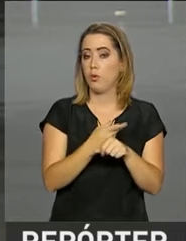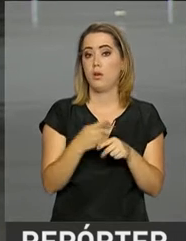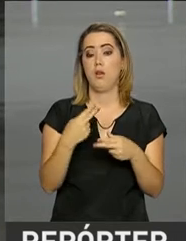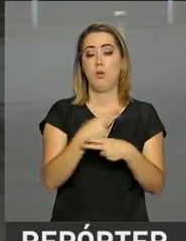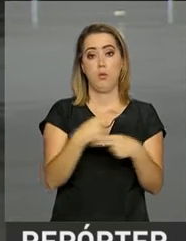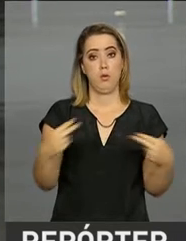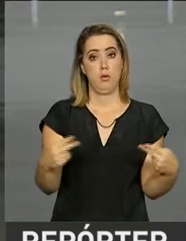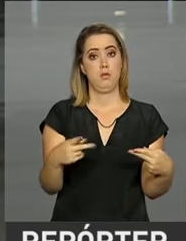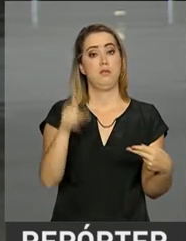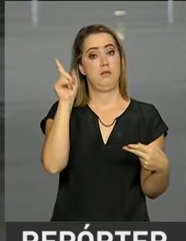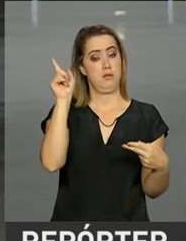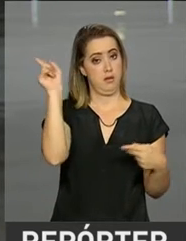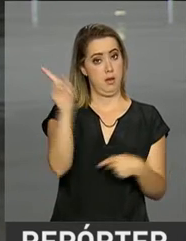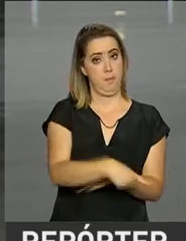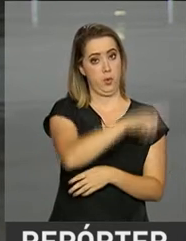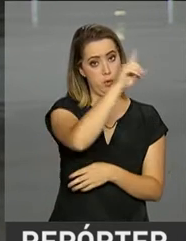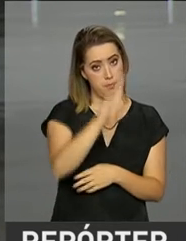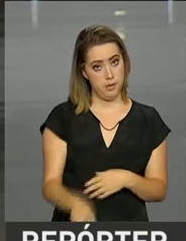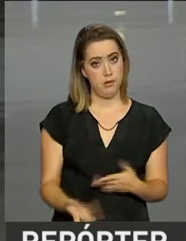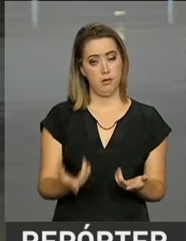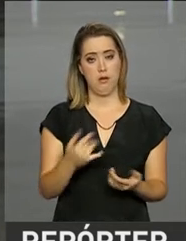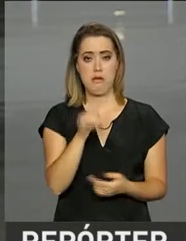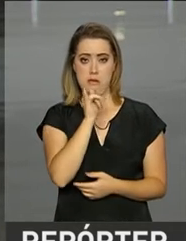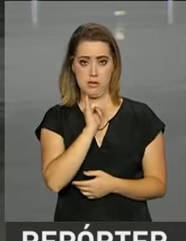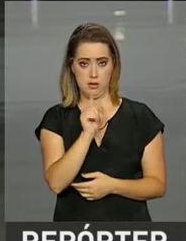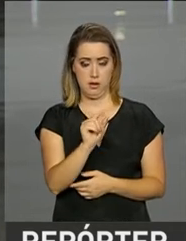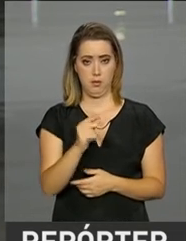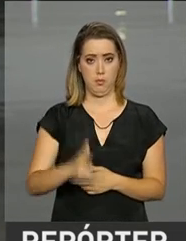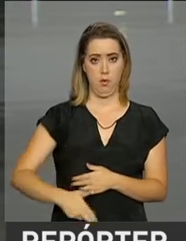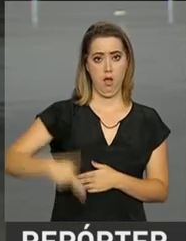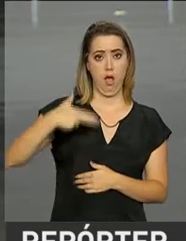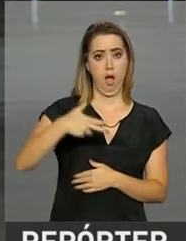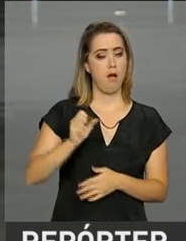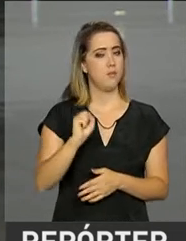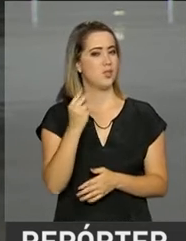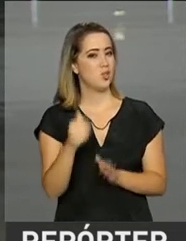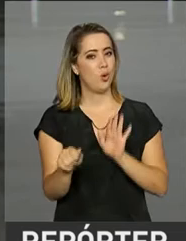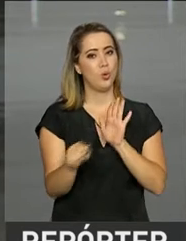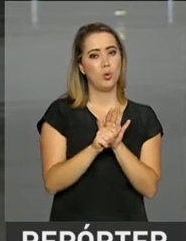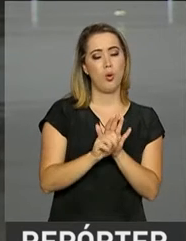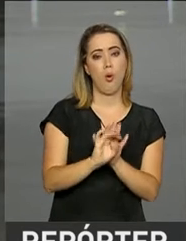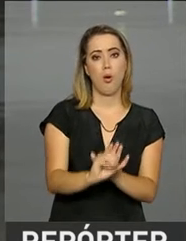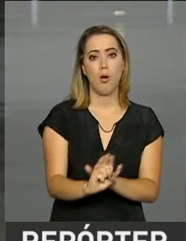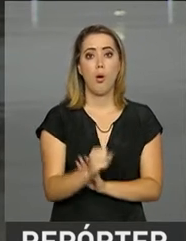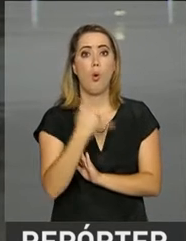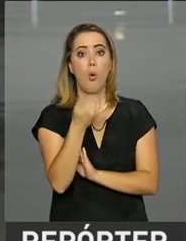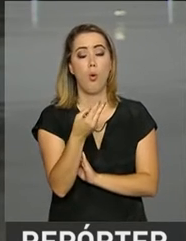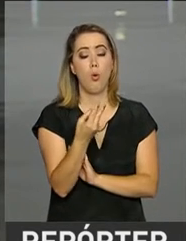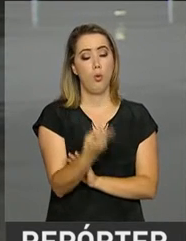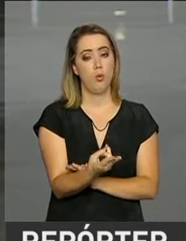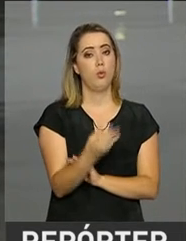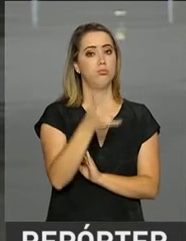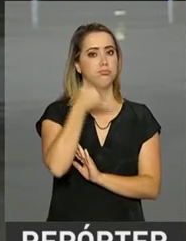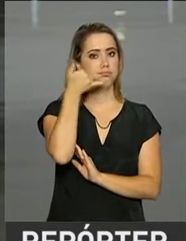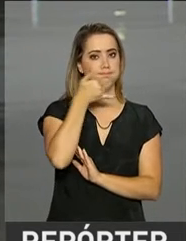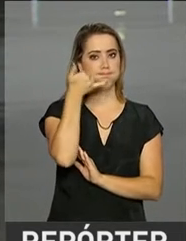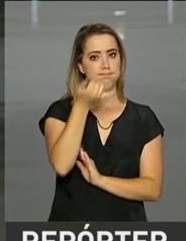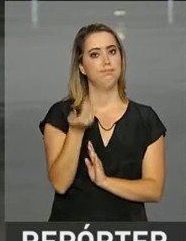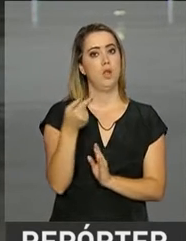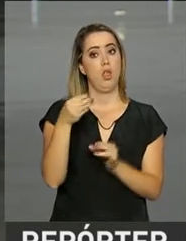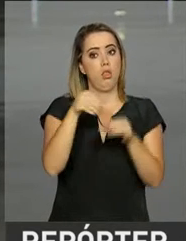ver se são encontradas por exemplo armas drogas e telefones celulares nesses presídios